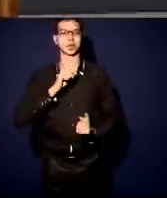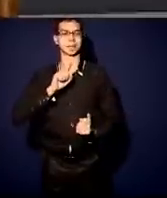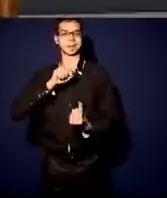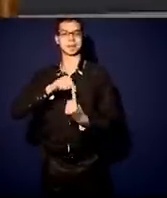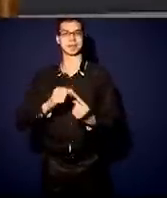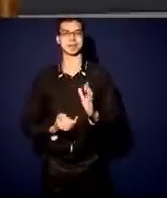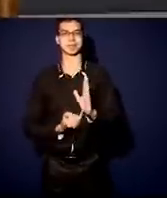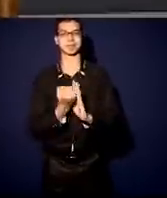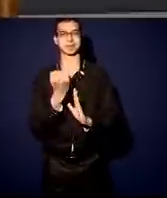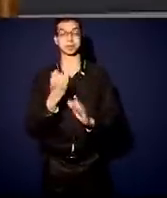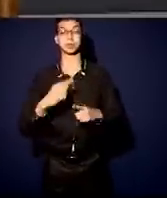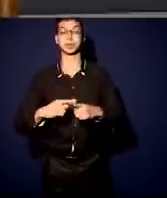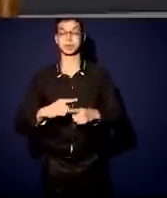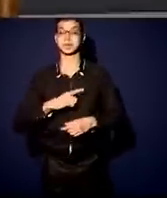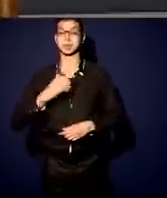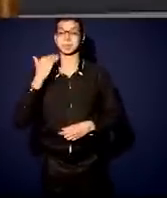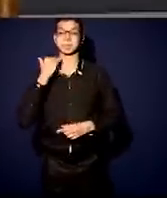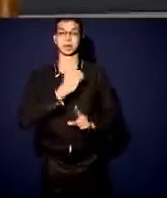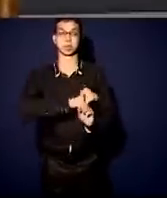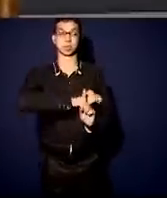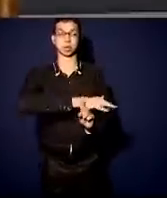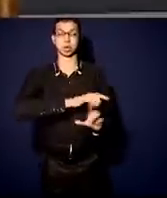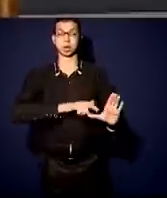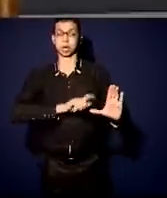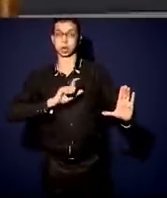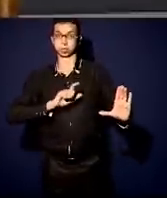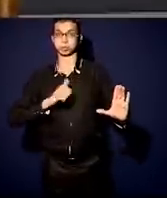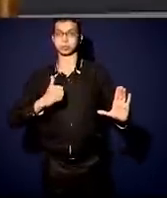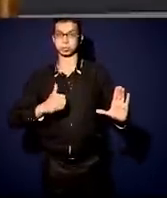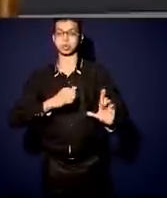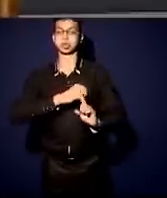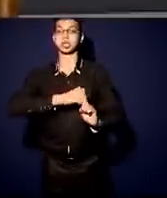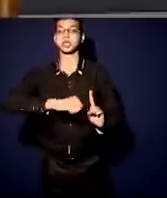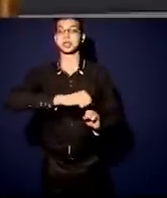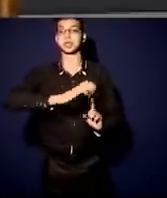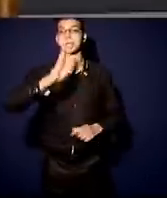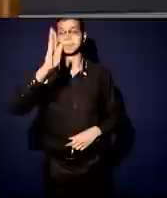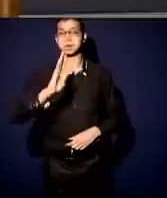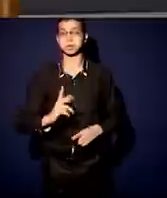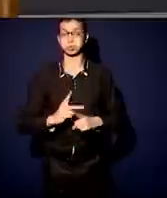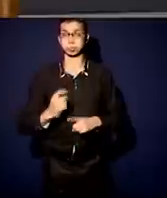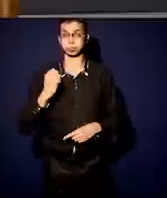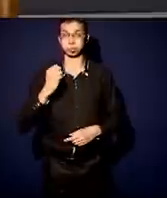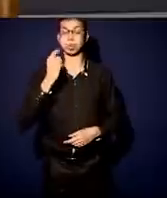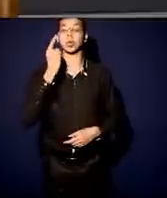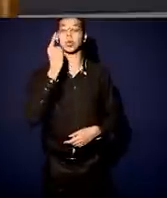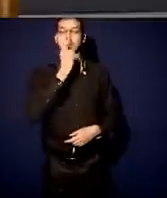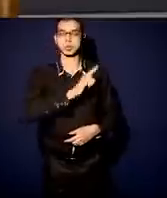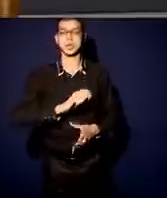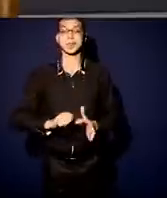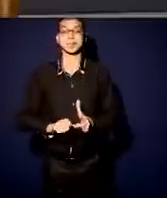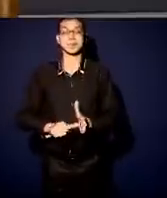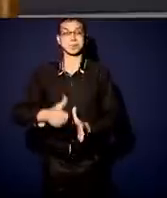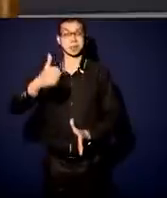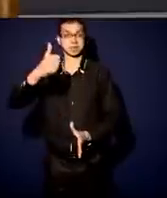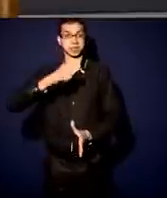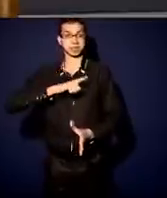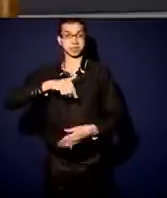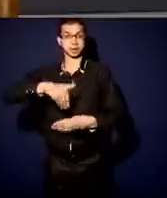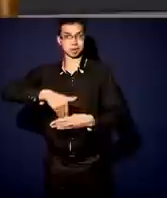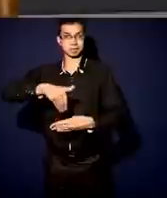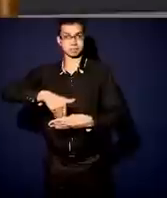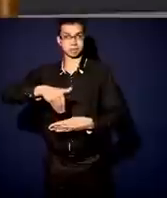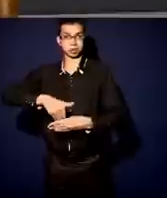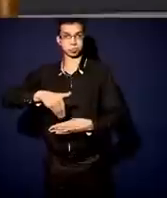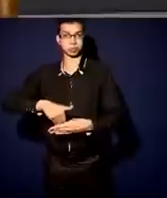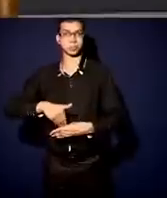tem um banco central autônomo que foi uma grande conquista da sociedade brasileira pela primeira vez a gente teve recentemente uma eleição que